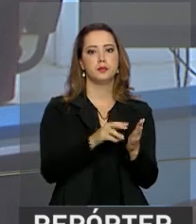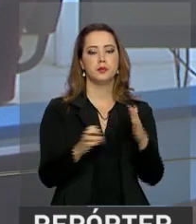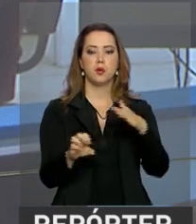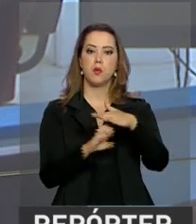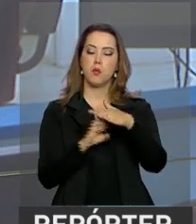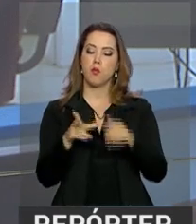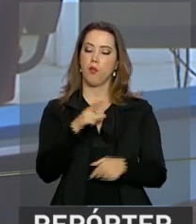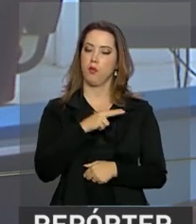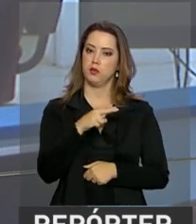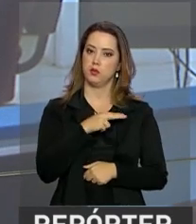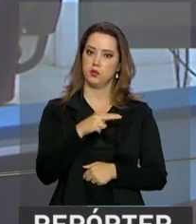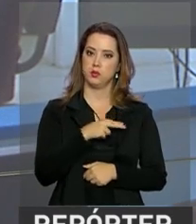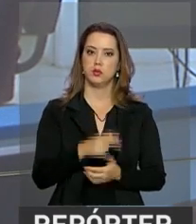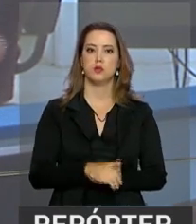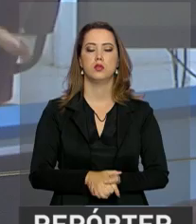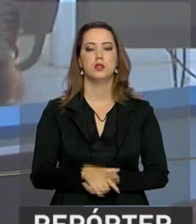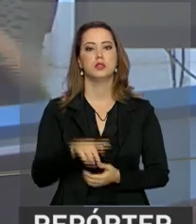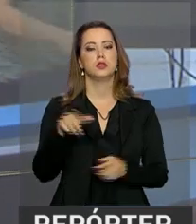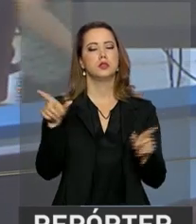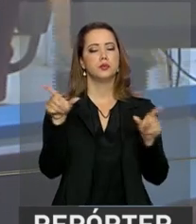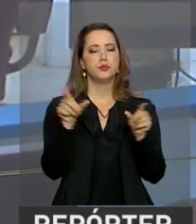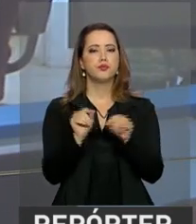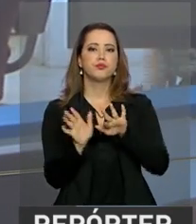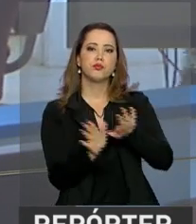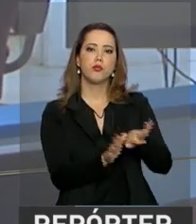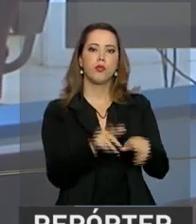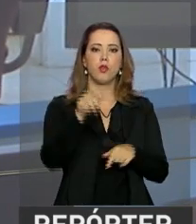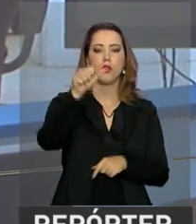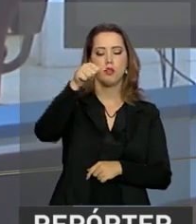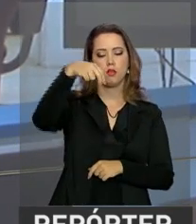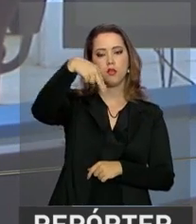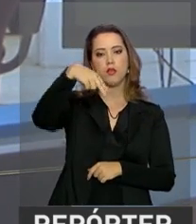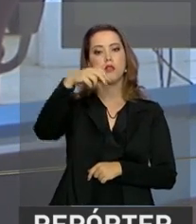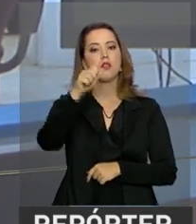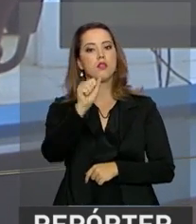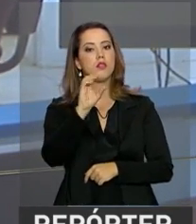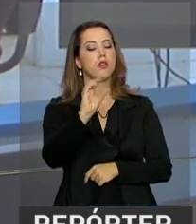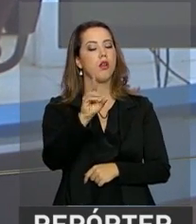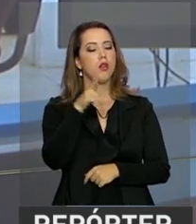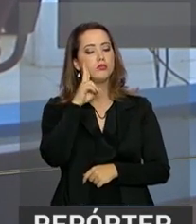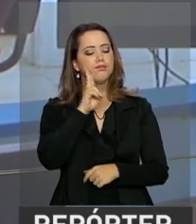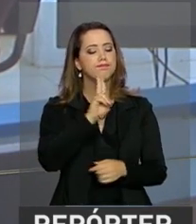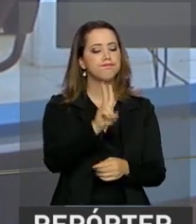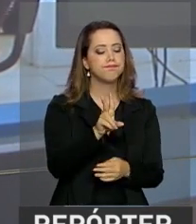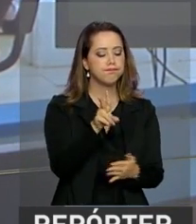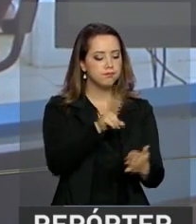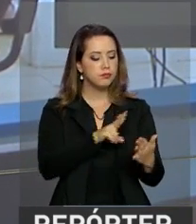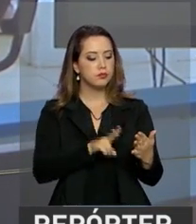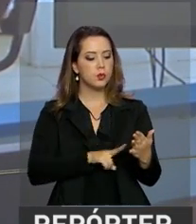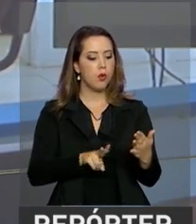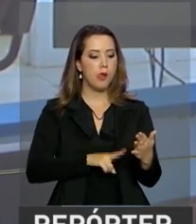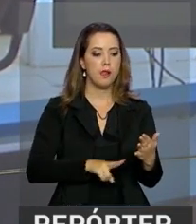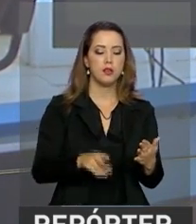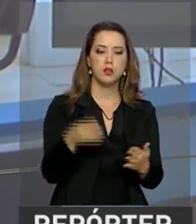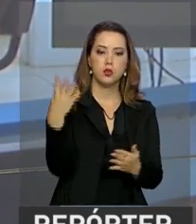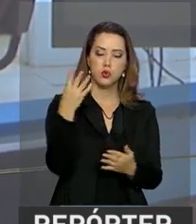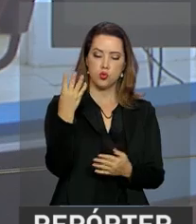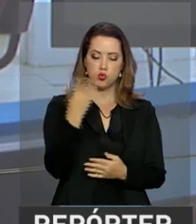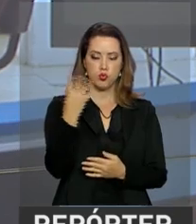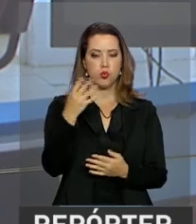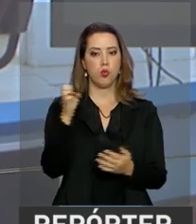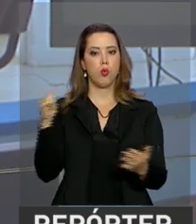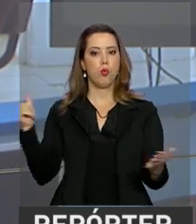a anak agência nacional de Aviação Civil avalia os contratos de quatro aeroportos que serão concedidos à iniciativa